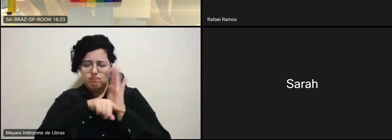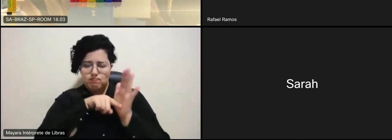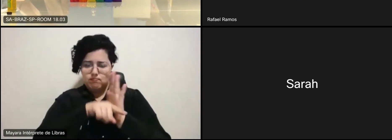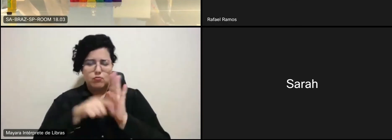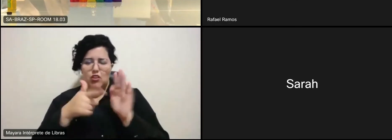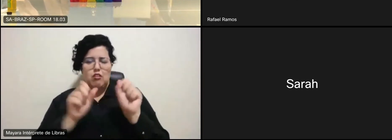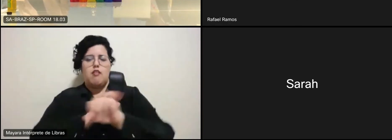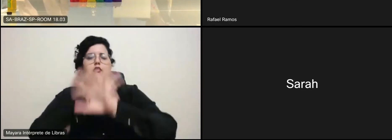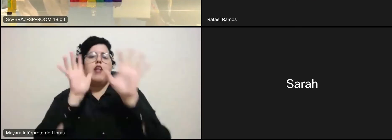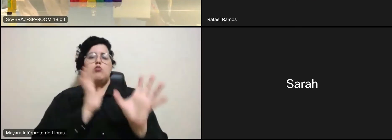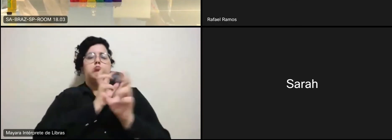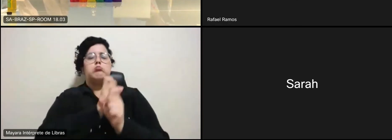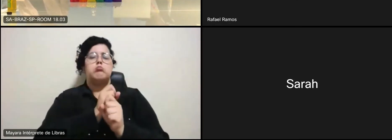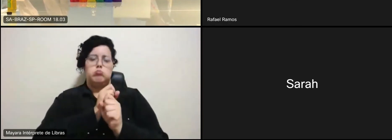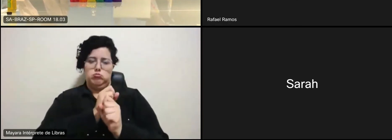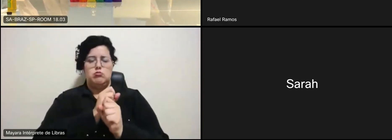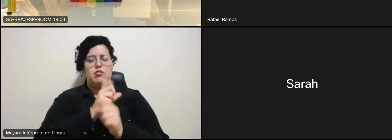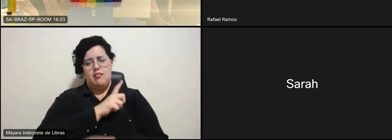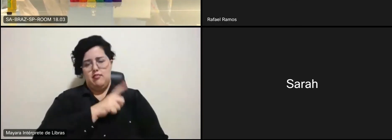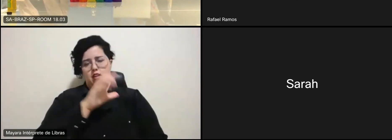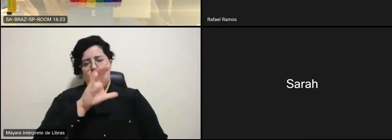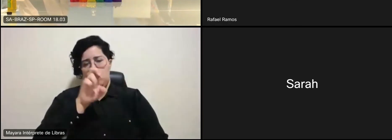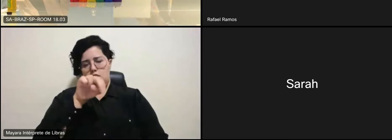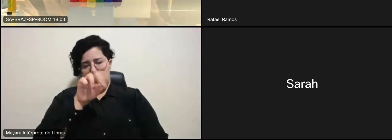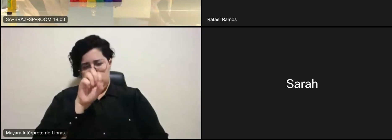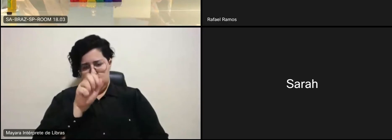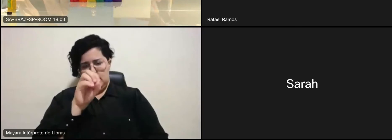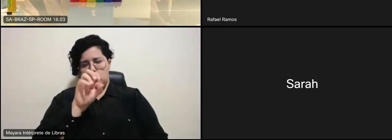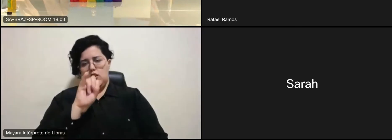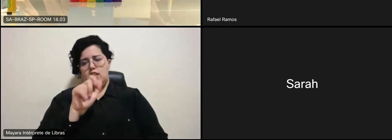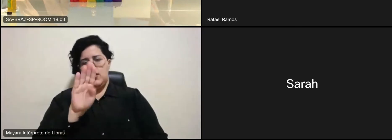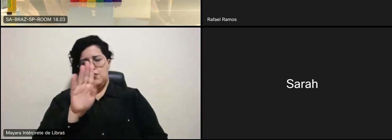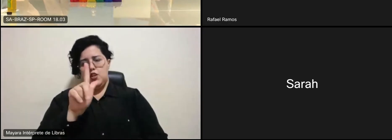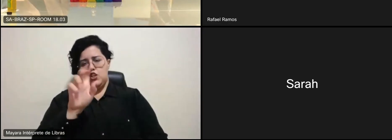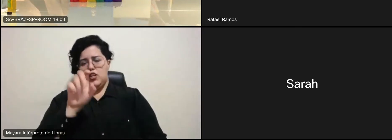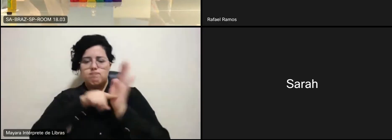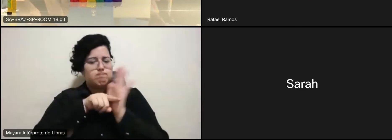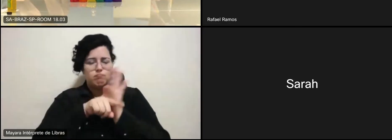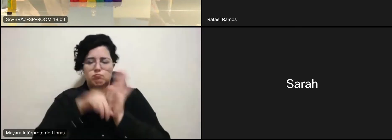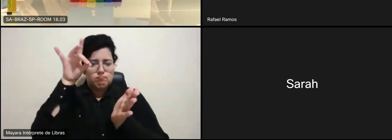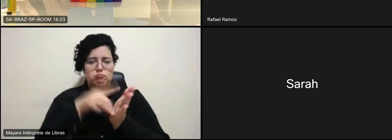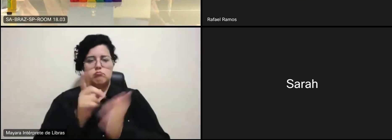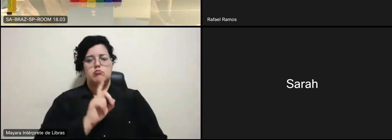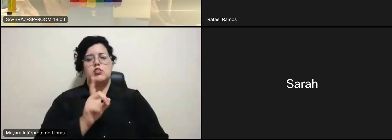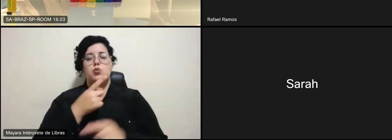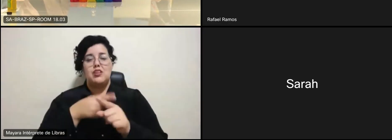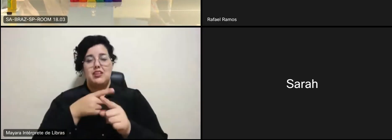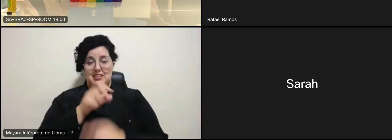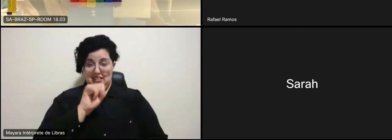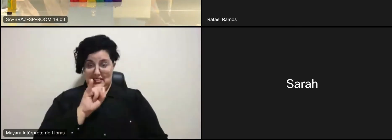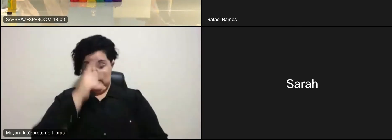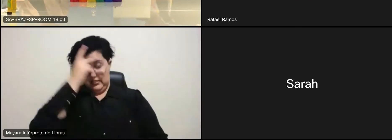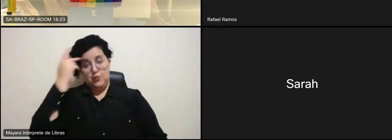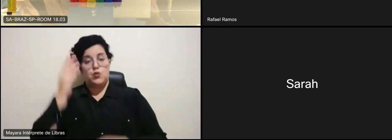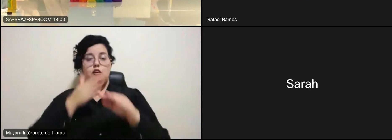clareza. Se vocês olharem para o censo do IBGE, vocês vão ver que não retrata uma realidade, Porque, obviamente, se alguém do IBGE fosse na minha casa quando eu